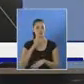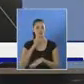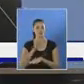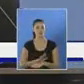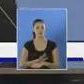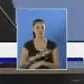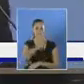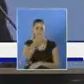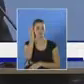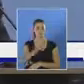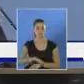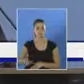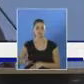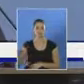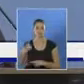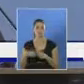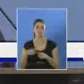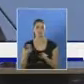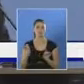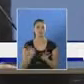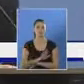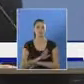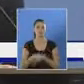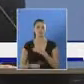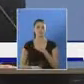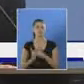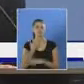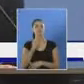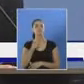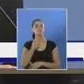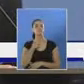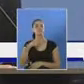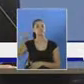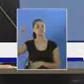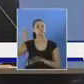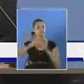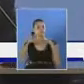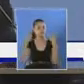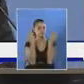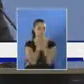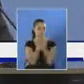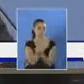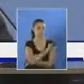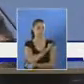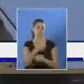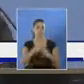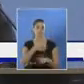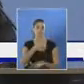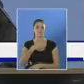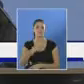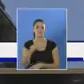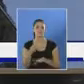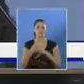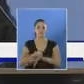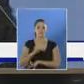essa realização antiga dos pais, que têm os seus filhos na Escola Estadual